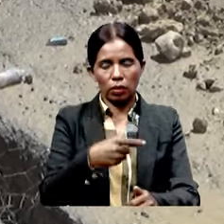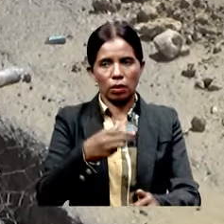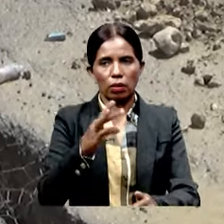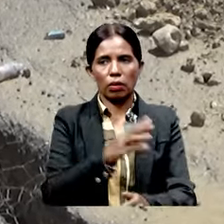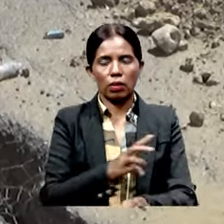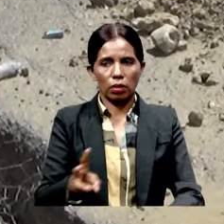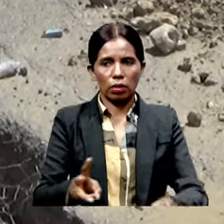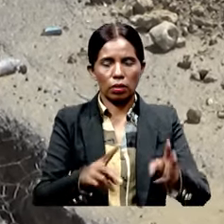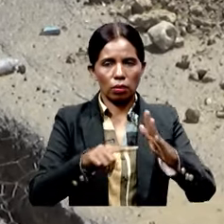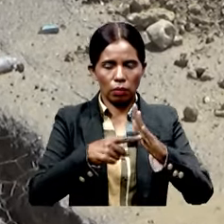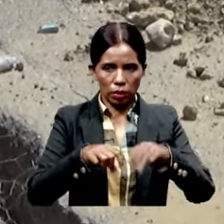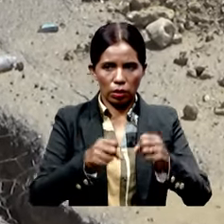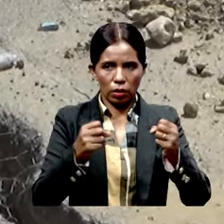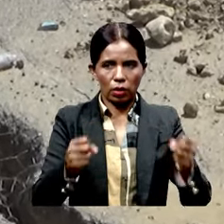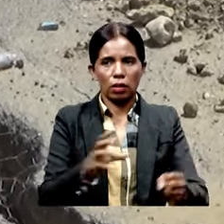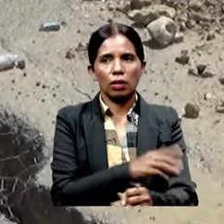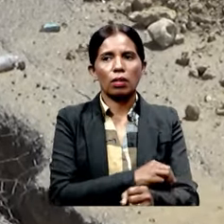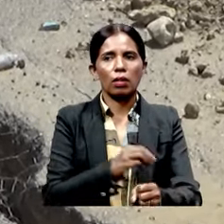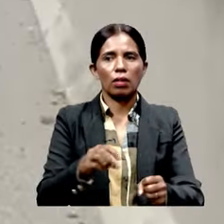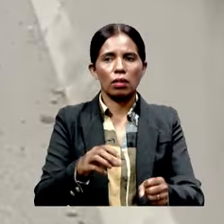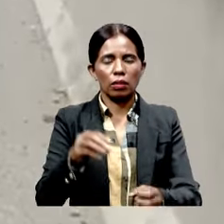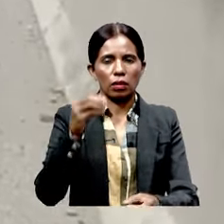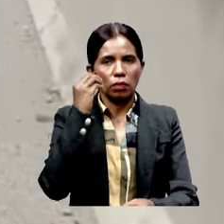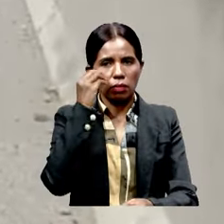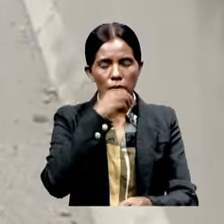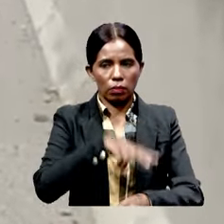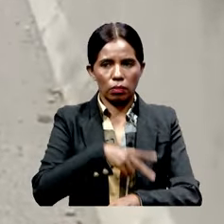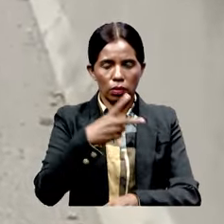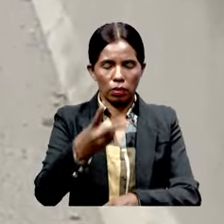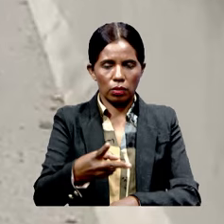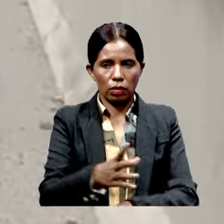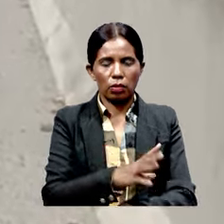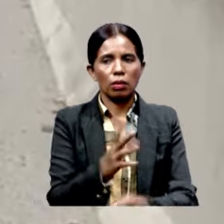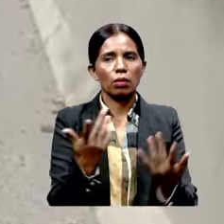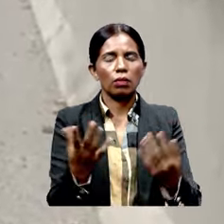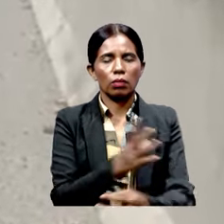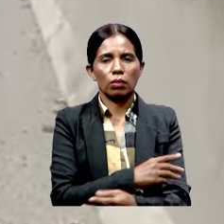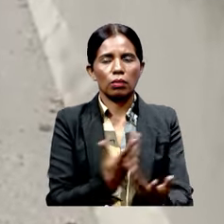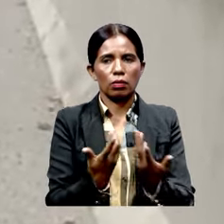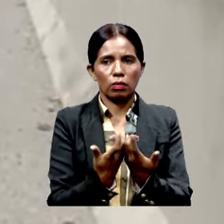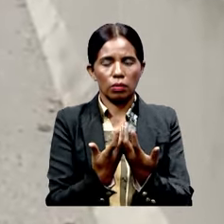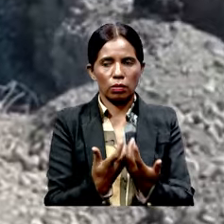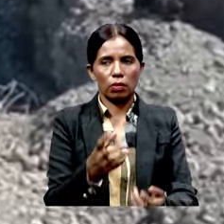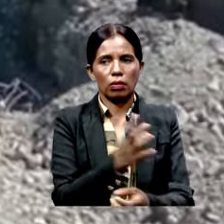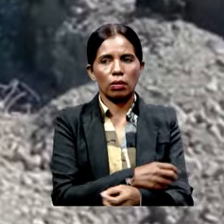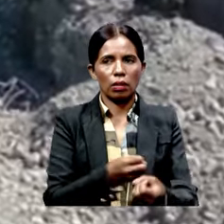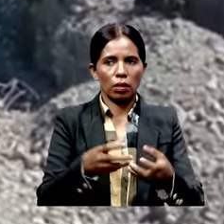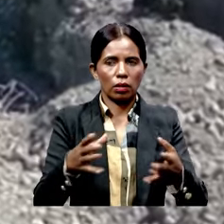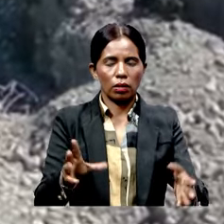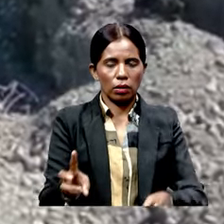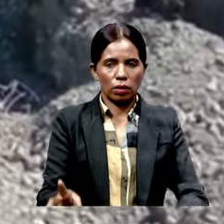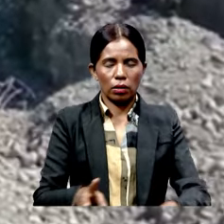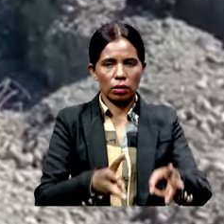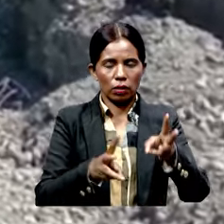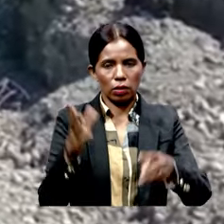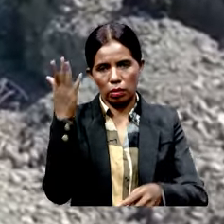estrada refere a Huat, Vazu Aifunan Mos, Monhotu, no Dut Ho Aihoris, Macmoris As, Rodihala Contia Autoestrada,